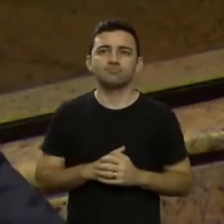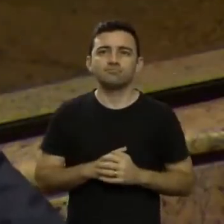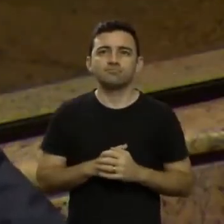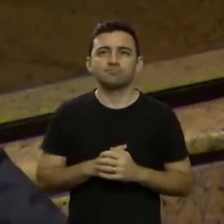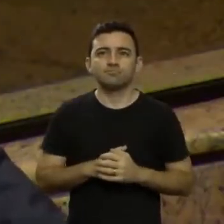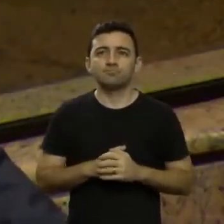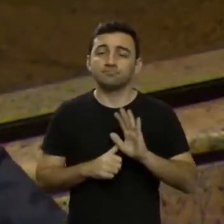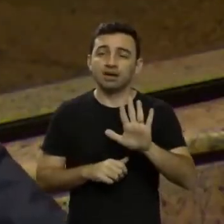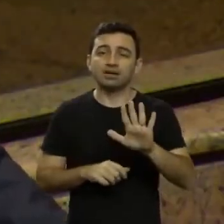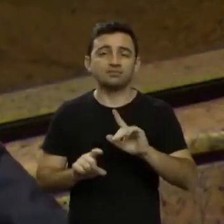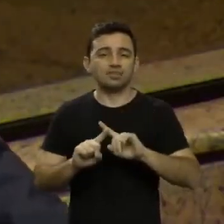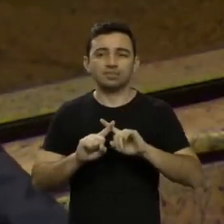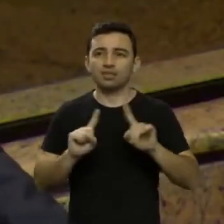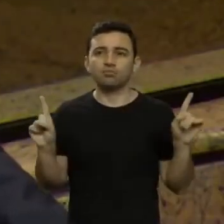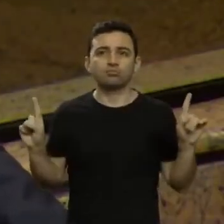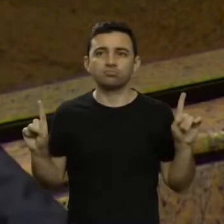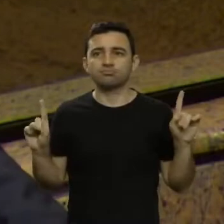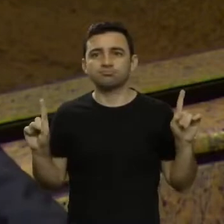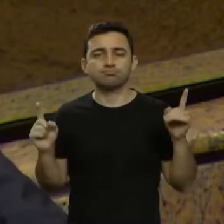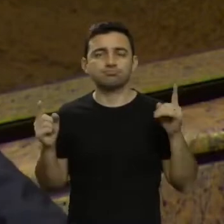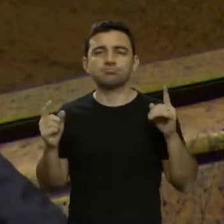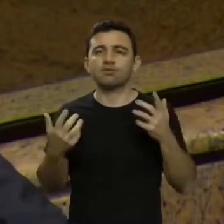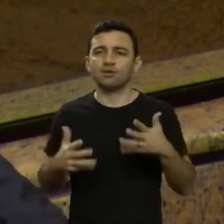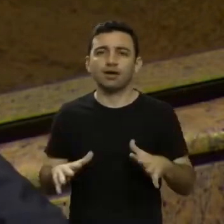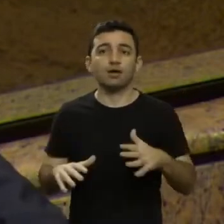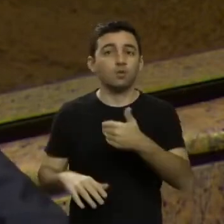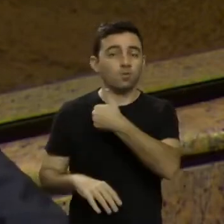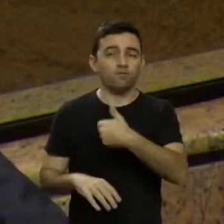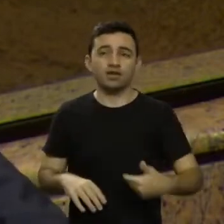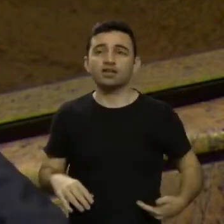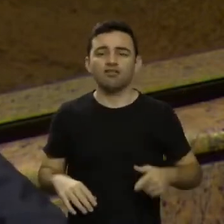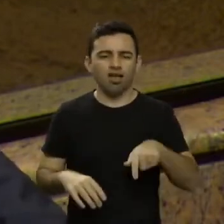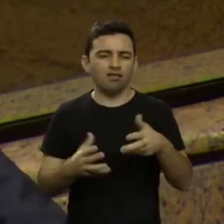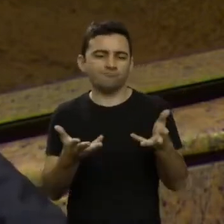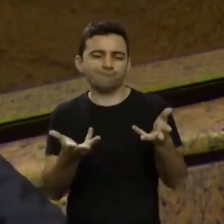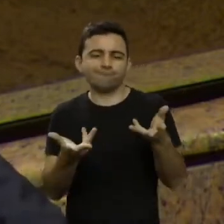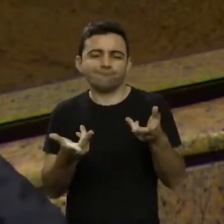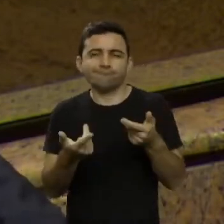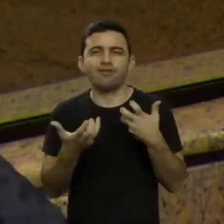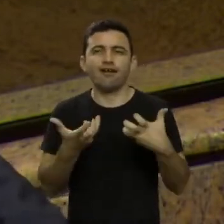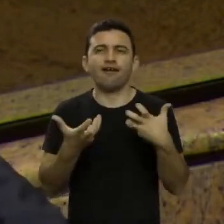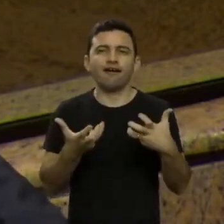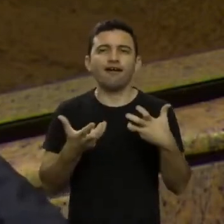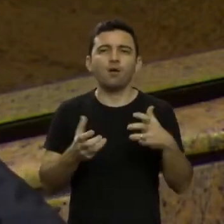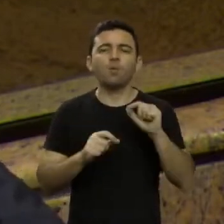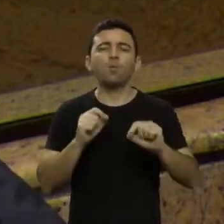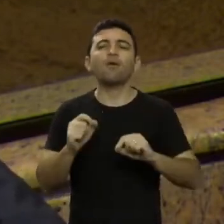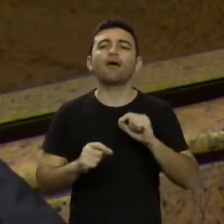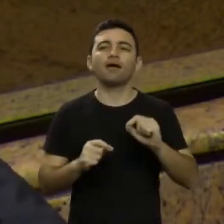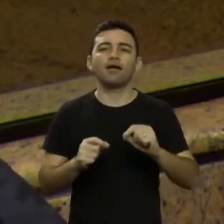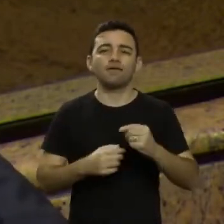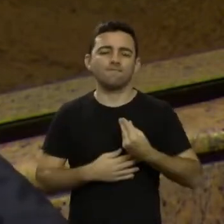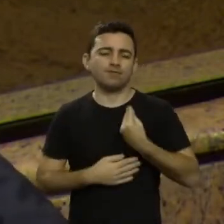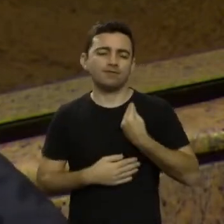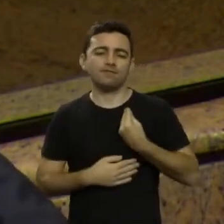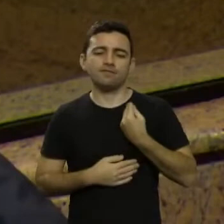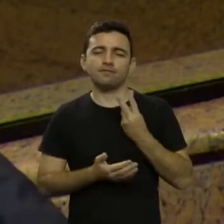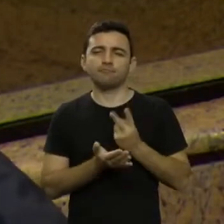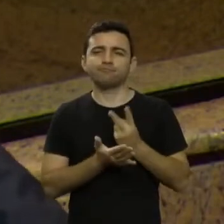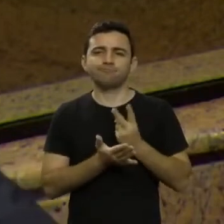Mas não. Infelizmente, o Estado é eficiente apenas em se manter. Claro, você